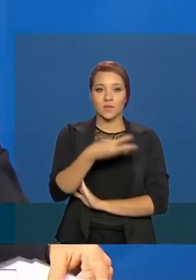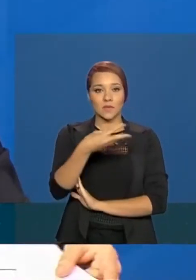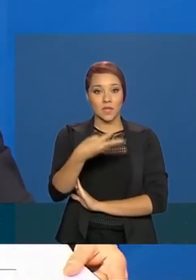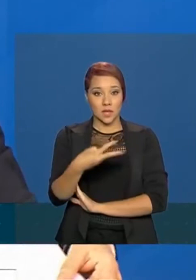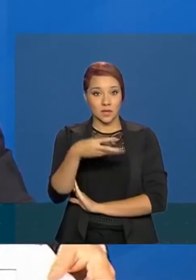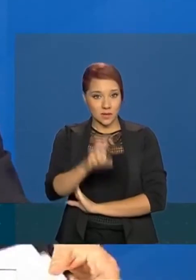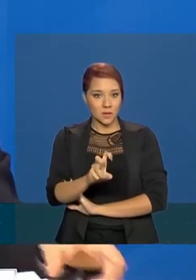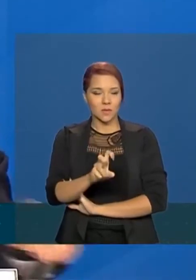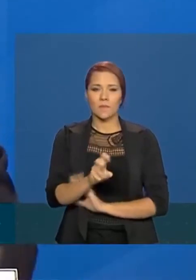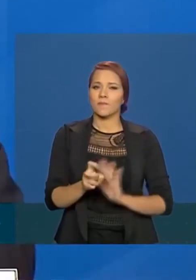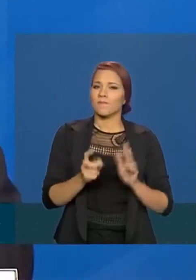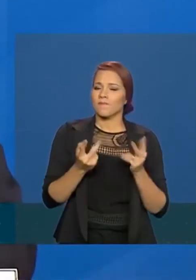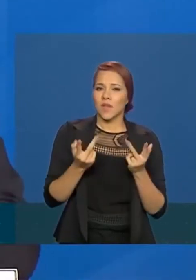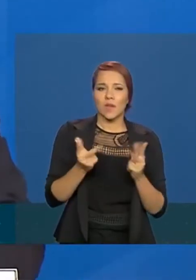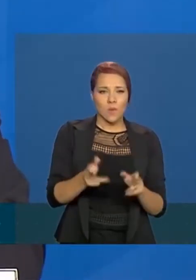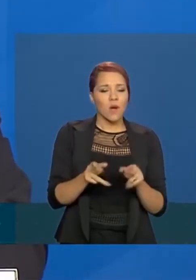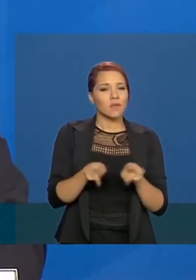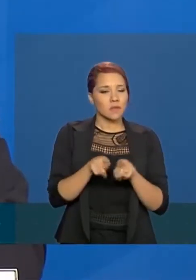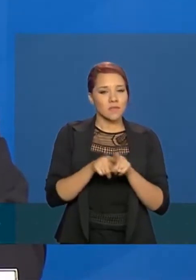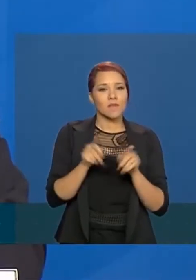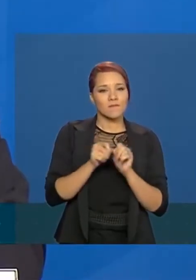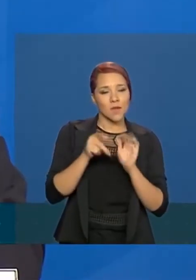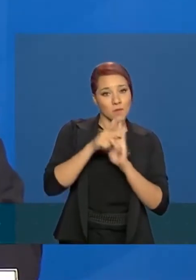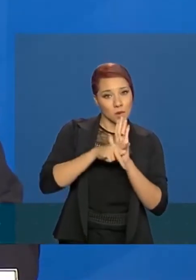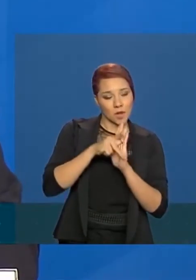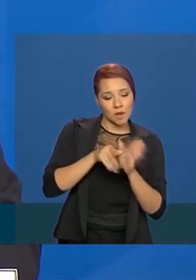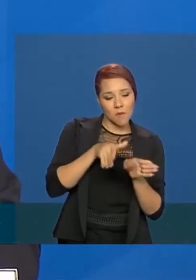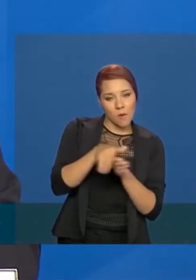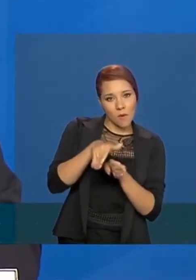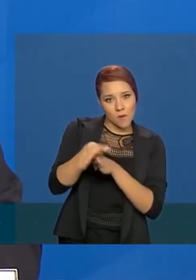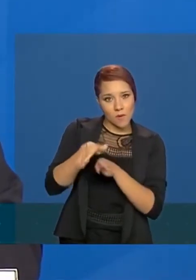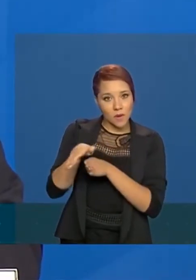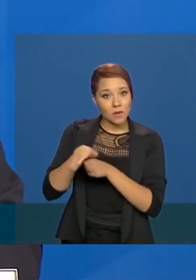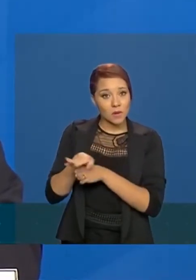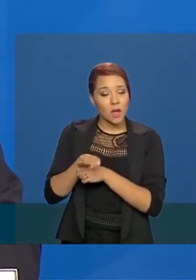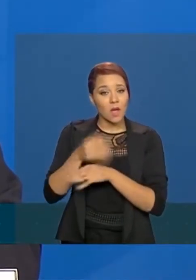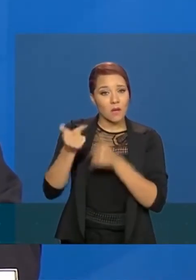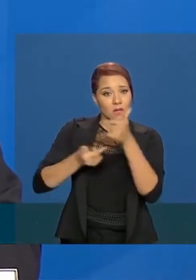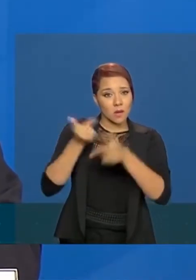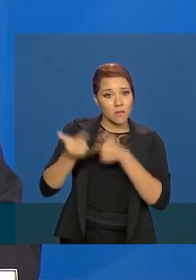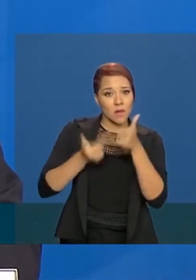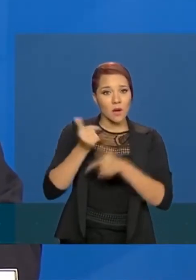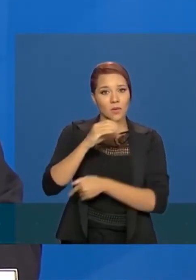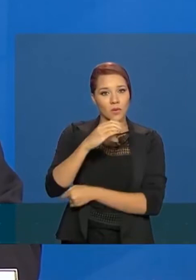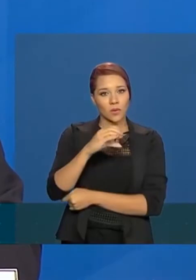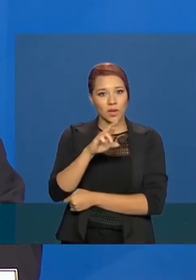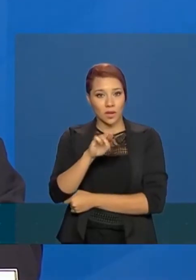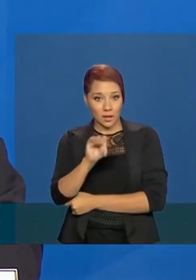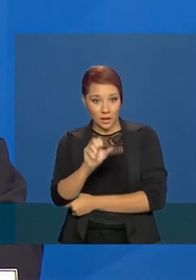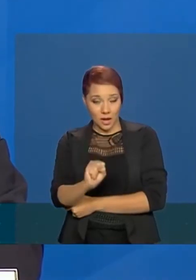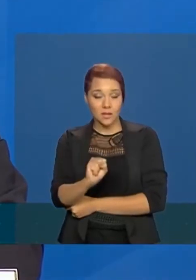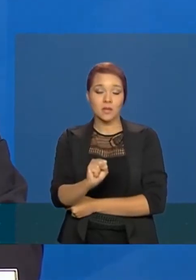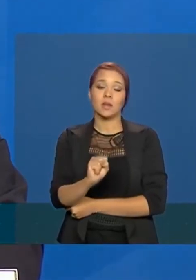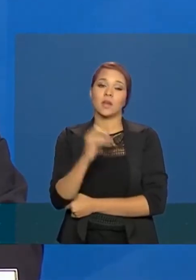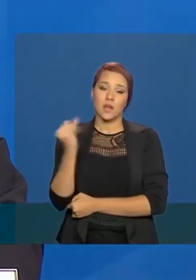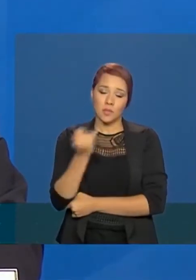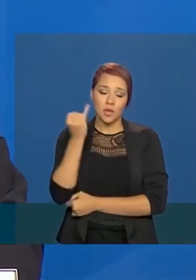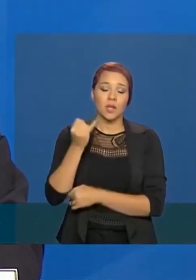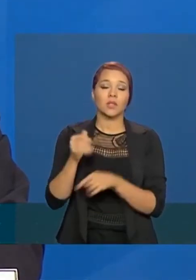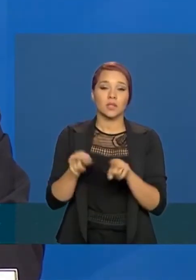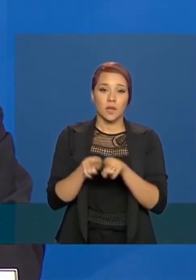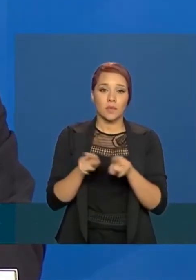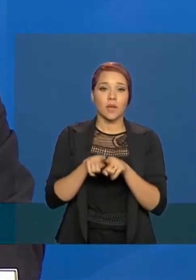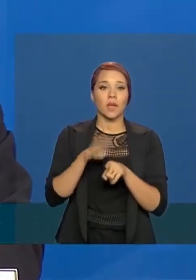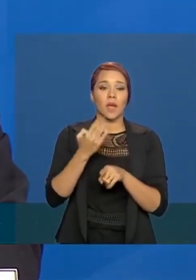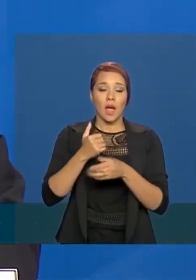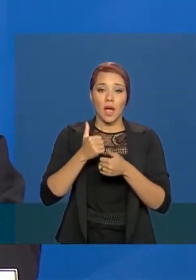mesma maneira, foi feita uma portaria para orientar a ação dos CRAS, fundamentalmente o Sistema Único de